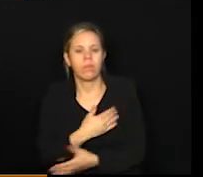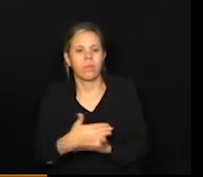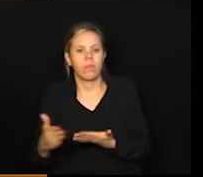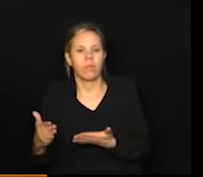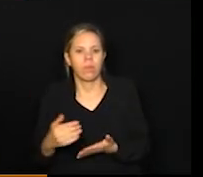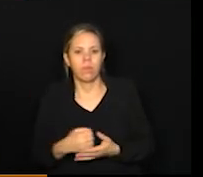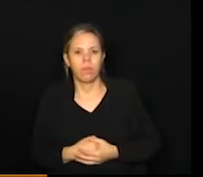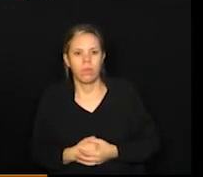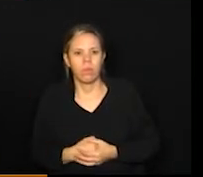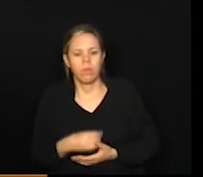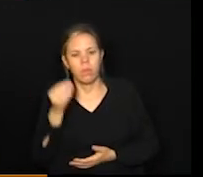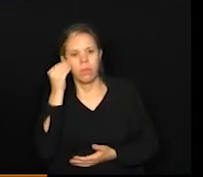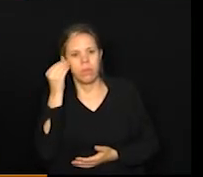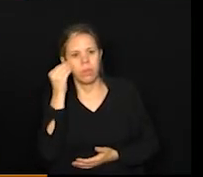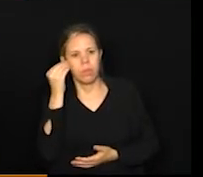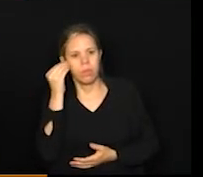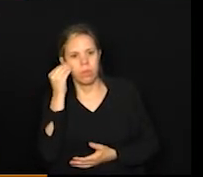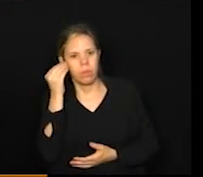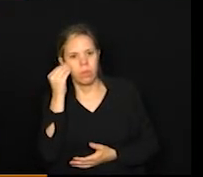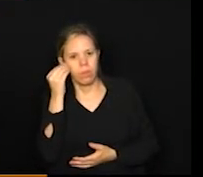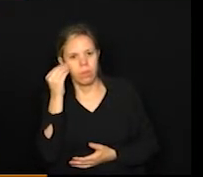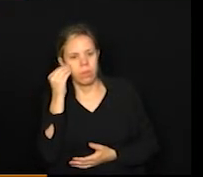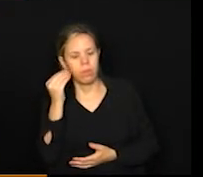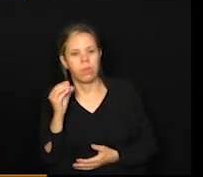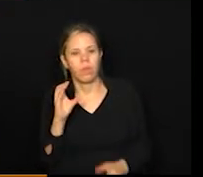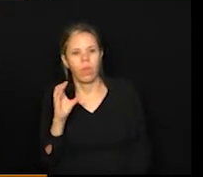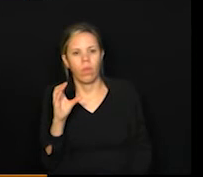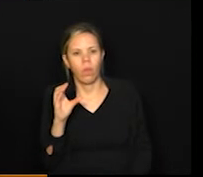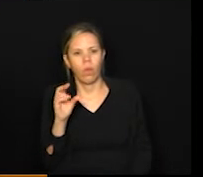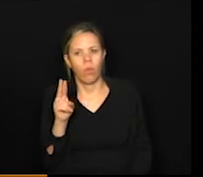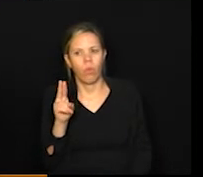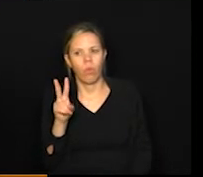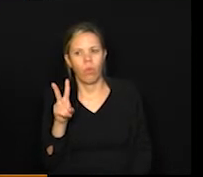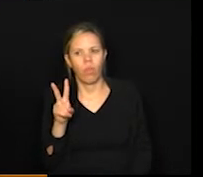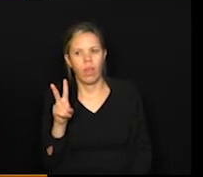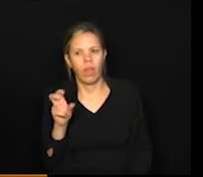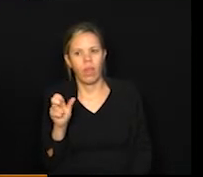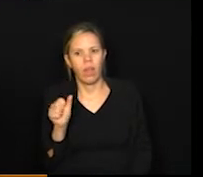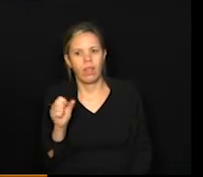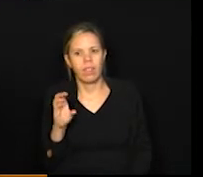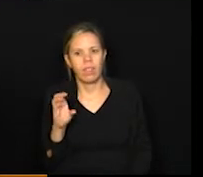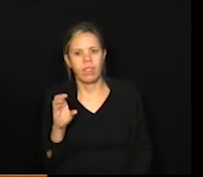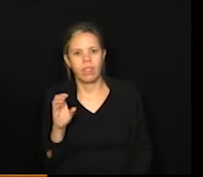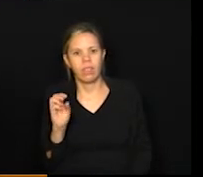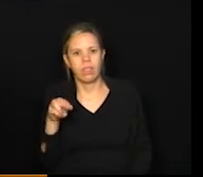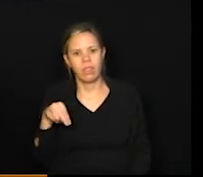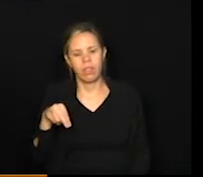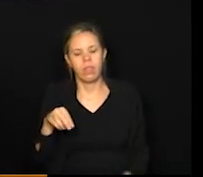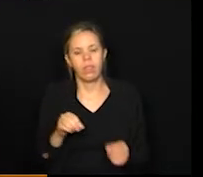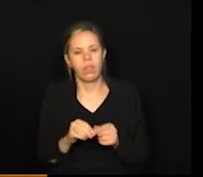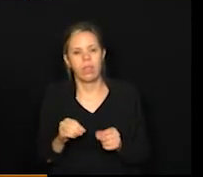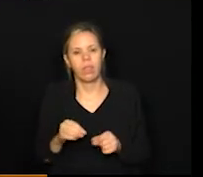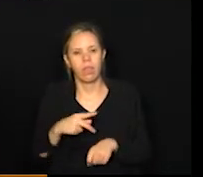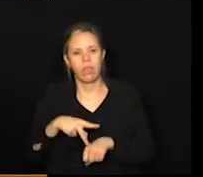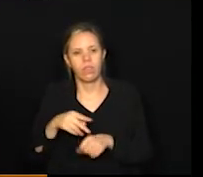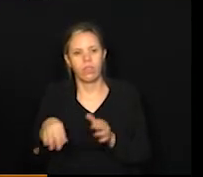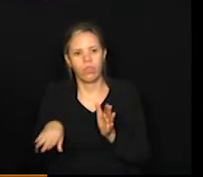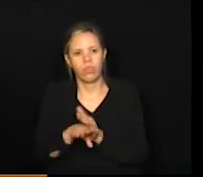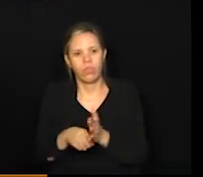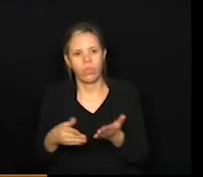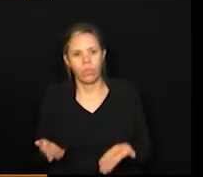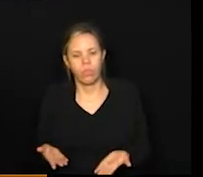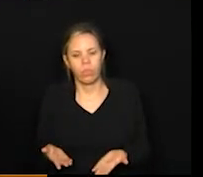comecem os testes clínicos da Covaxin, né, que é a vacina que está aqui no país,